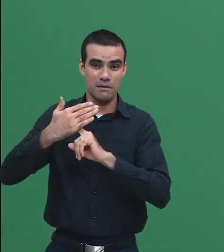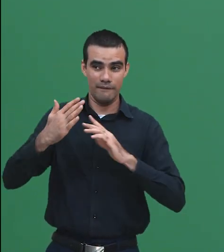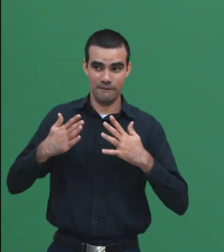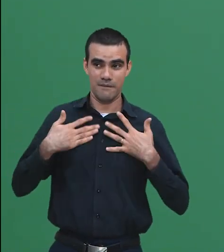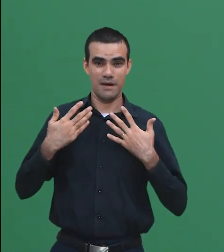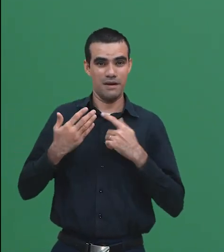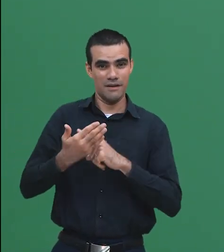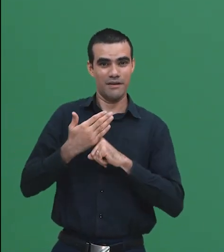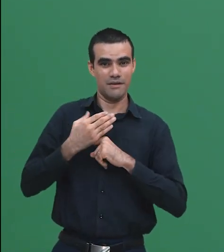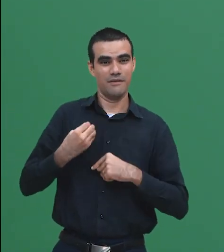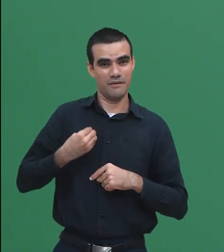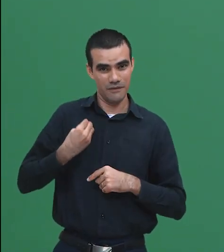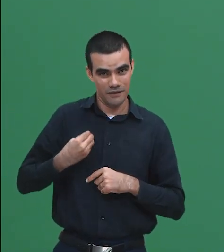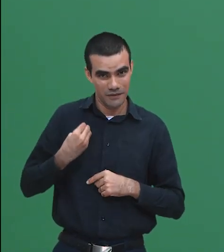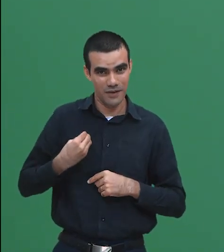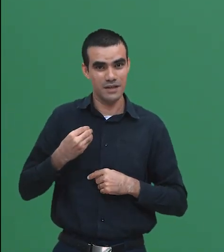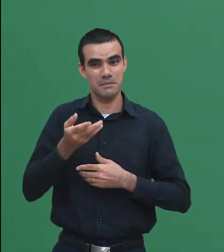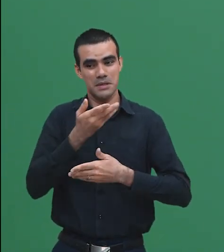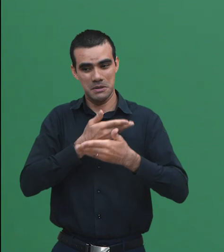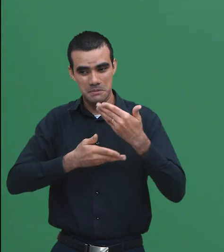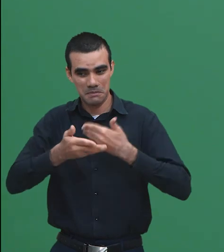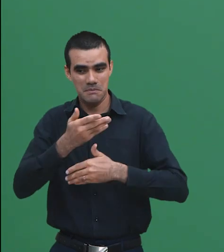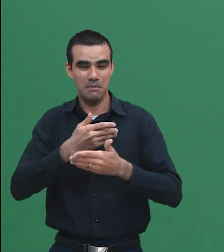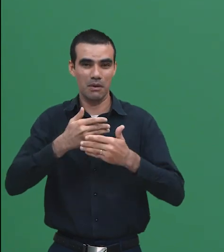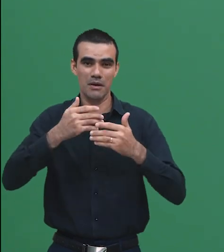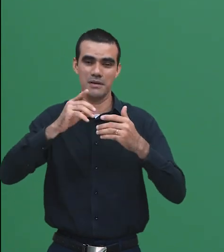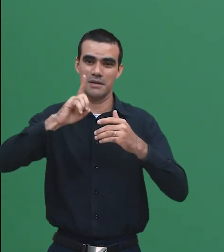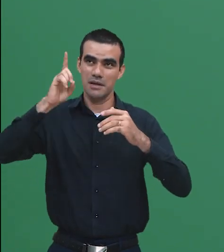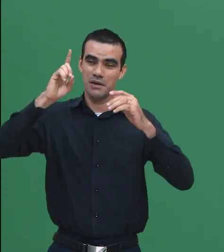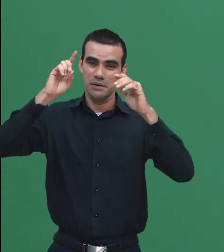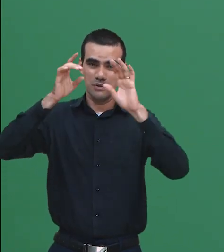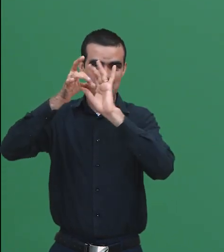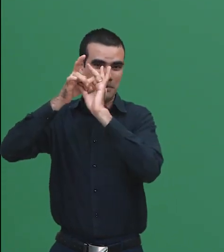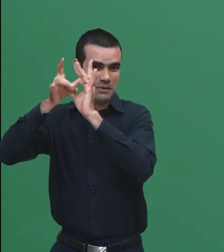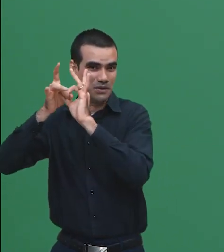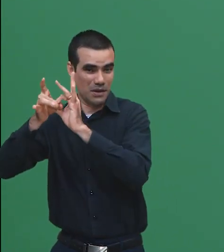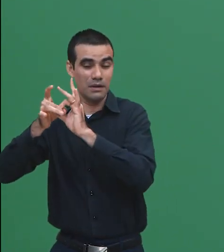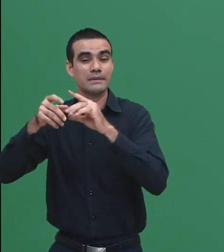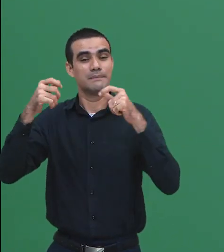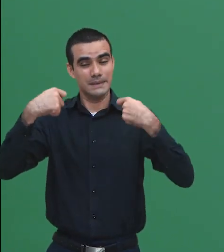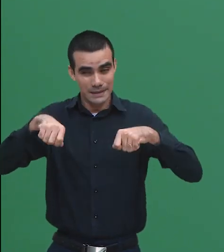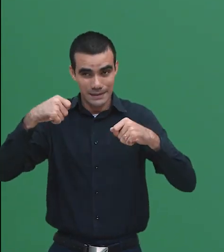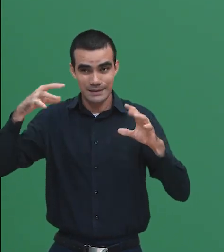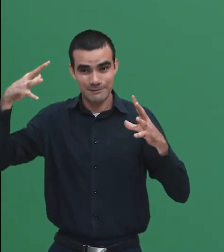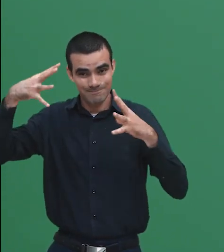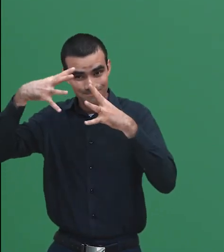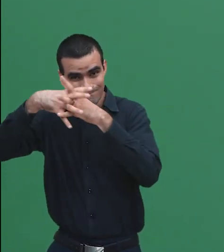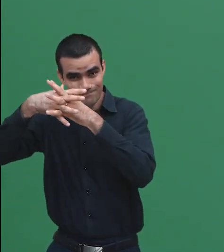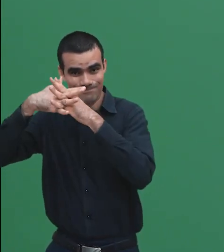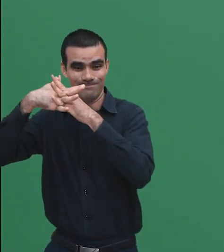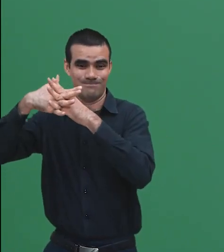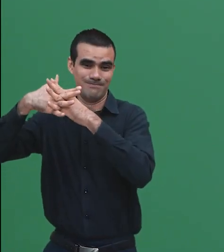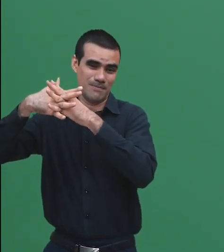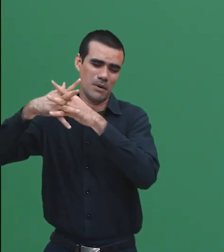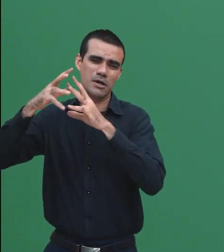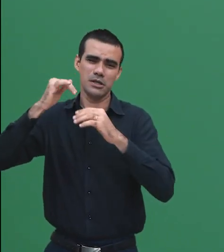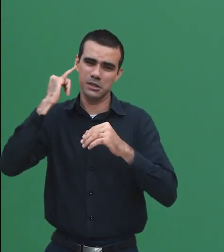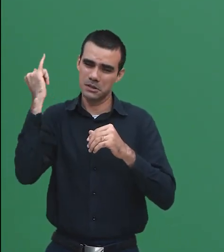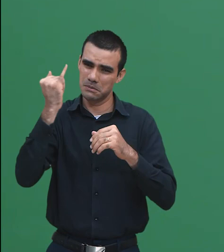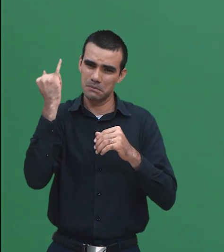na qualidade de vida, o quanto a vivência religiosa e a vivência espiritual, elas precisam estar interconectadas e